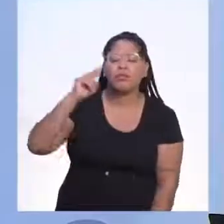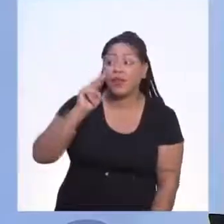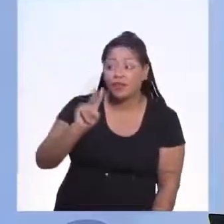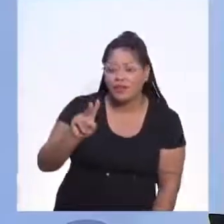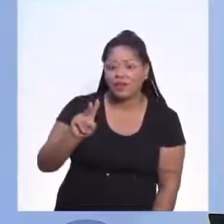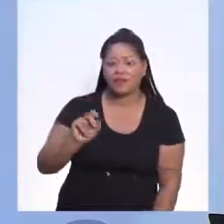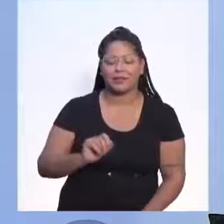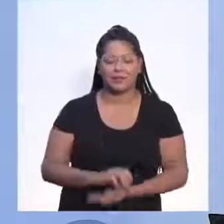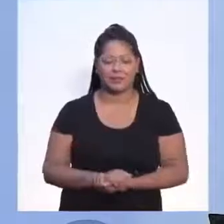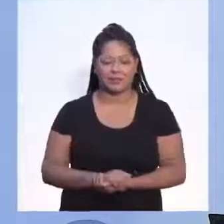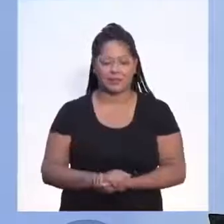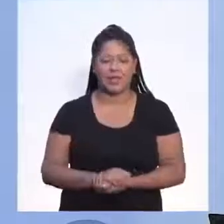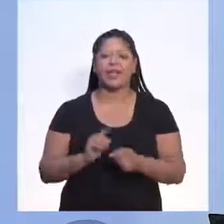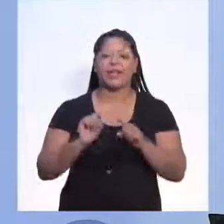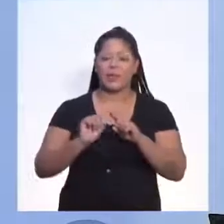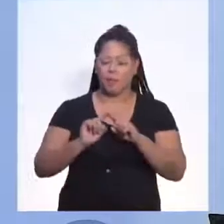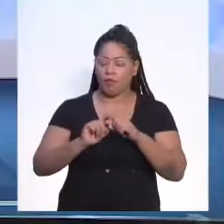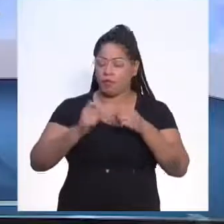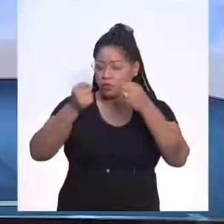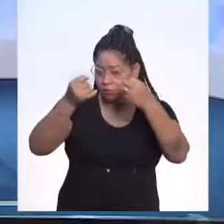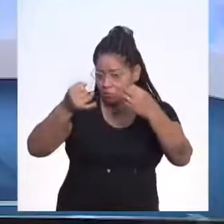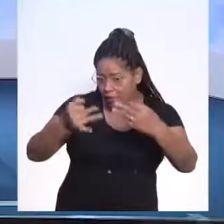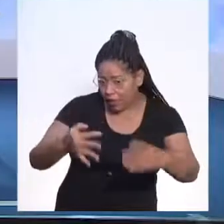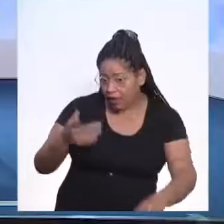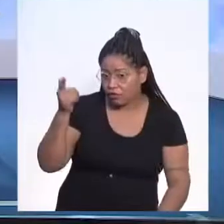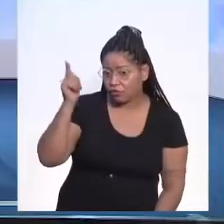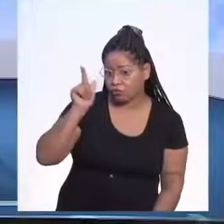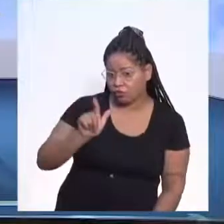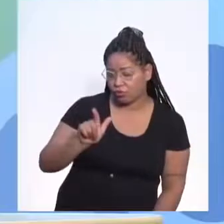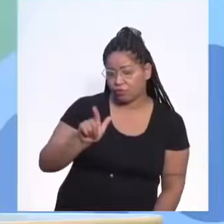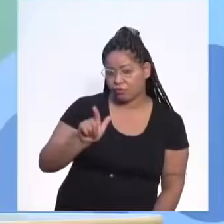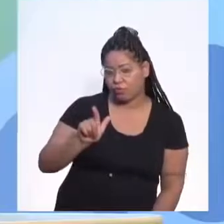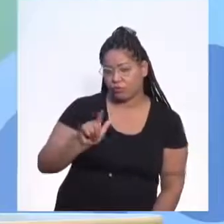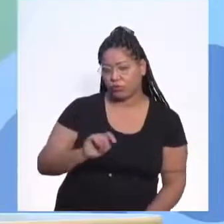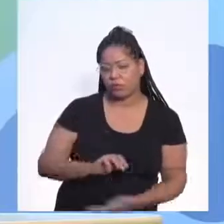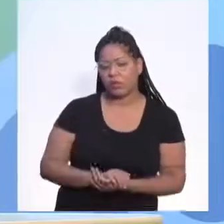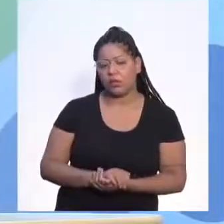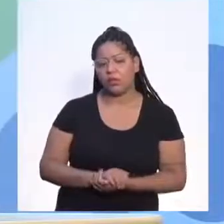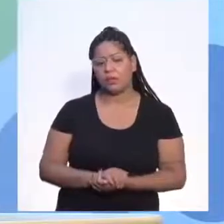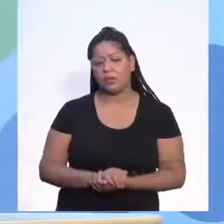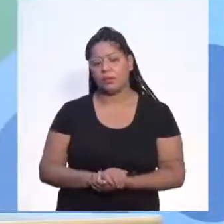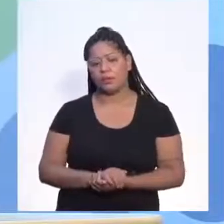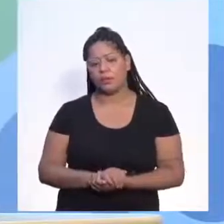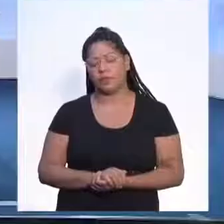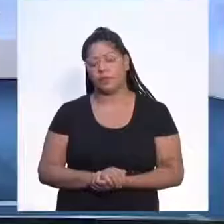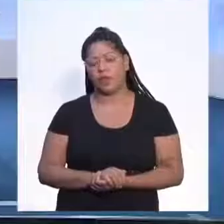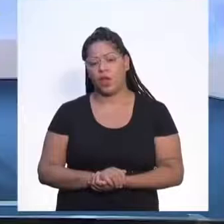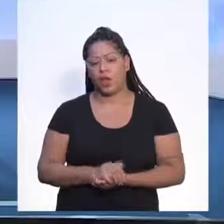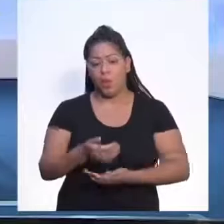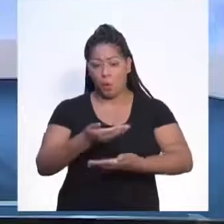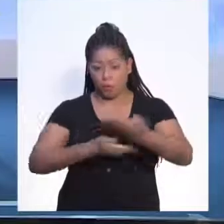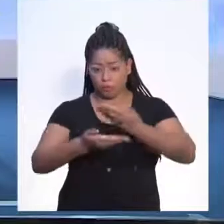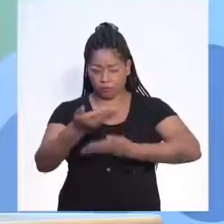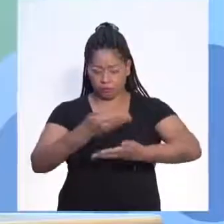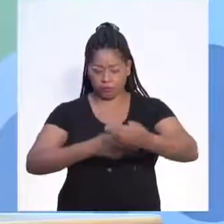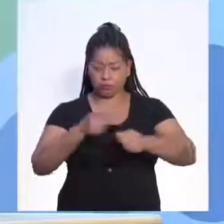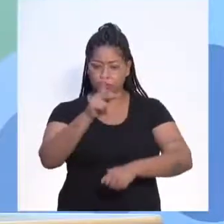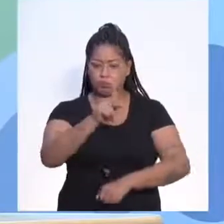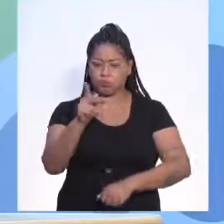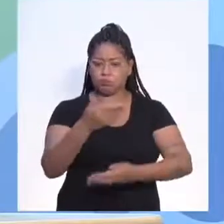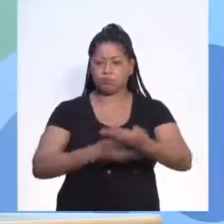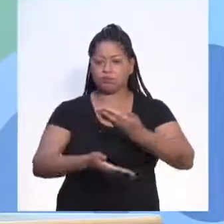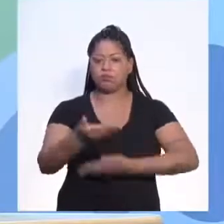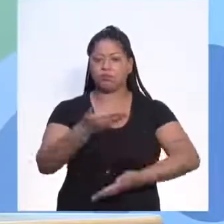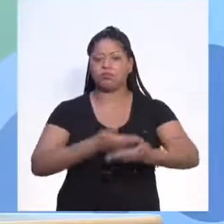e vou passar a palavra novamente. E os professores estão aqui pedindo, falando comigo aqui no chat, dizendo conosco, né, no chat, Sim. dizendo assim, nossa, eu pedi participar.